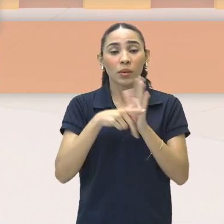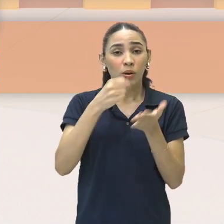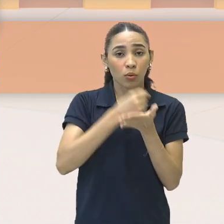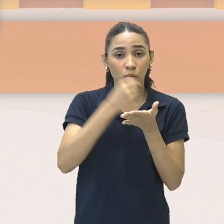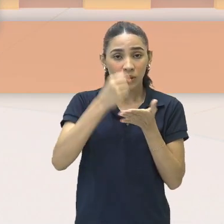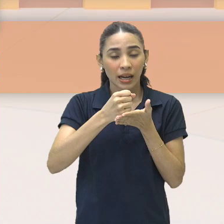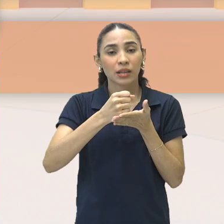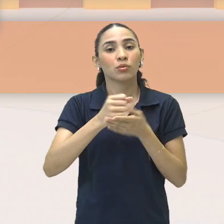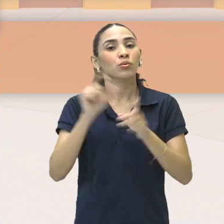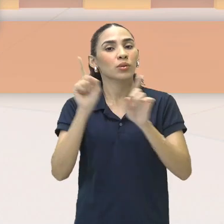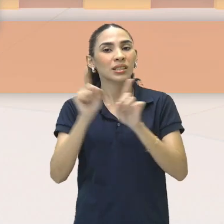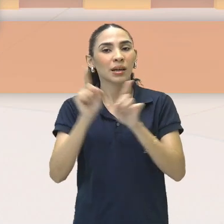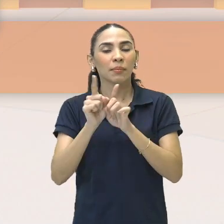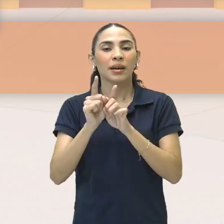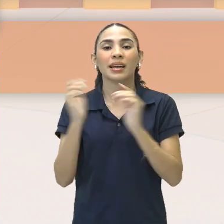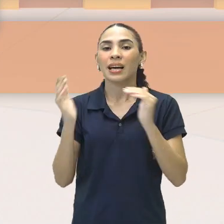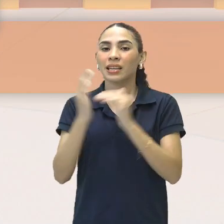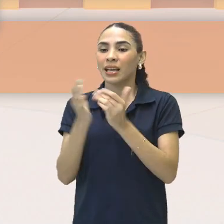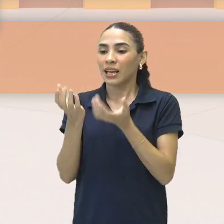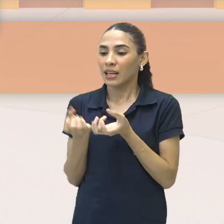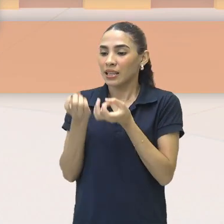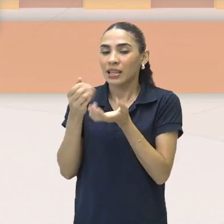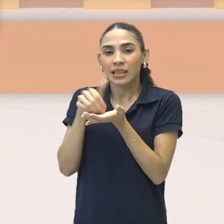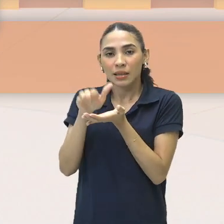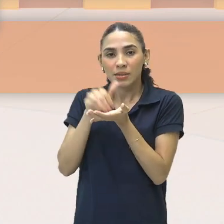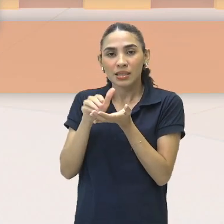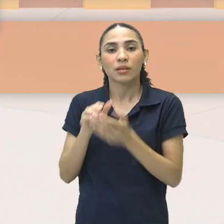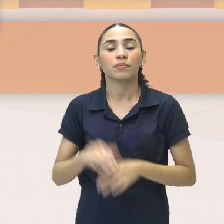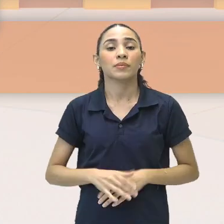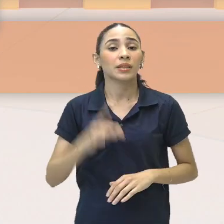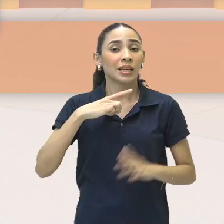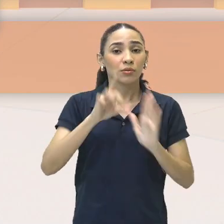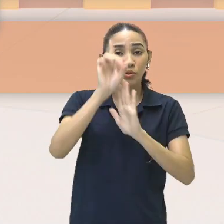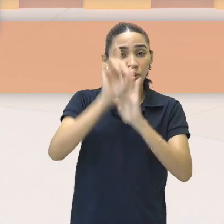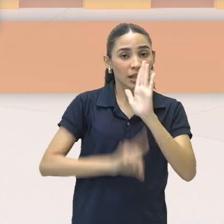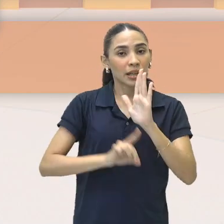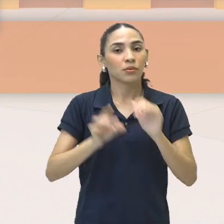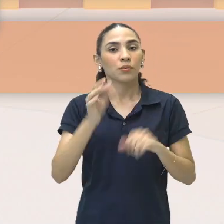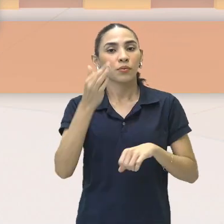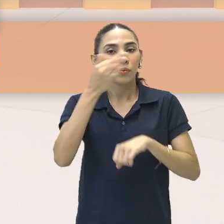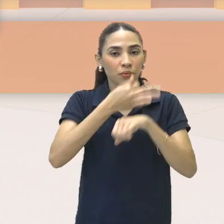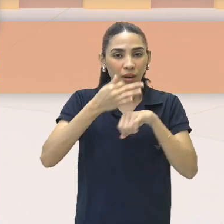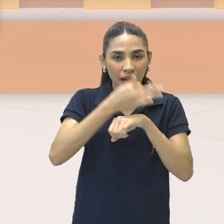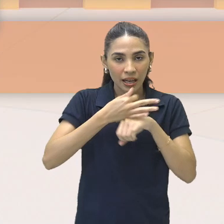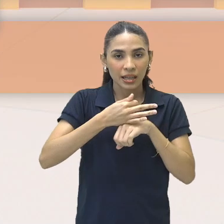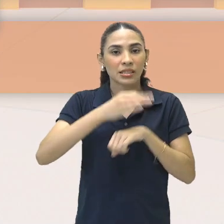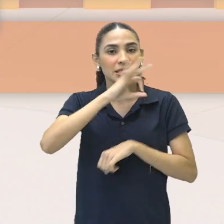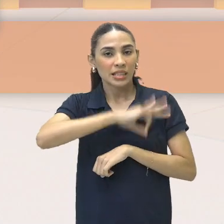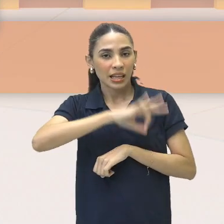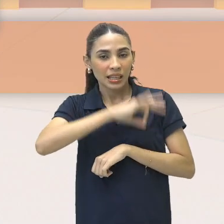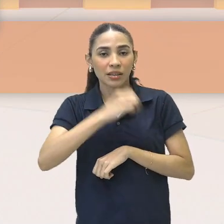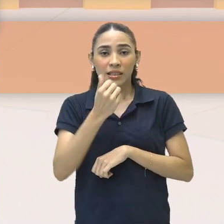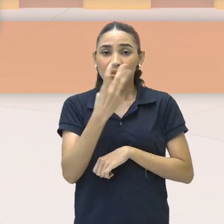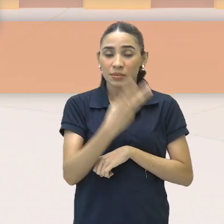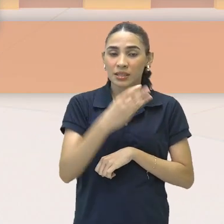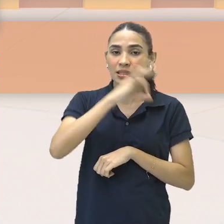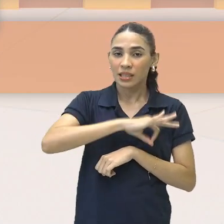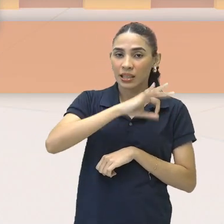trabalhadores, passando por direitos como férias, 13º salário, FGTS